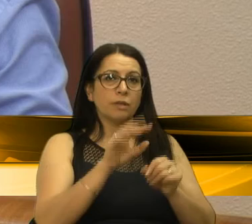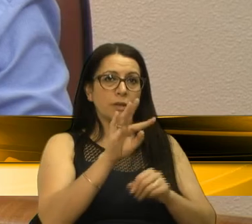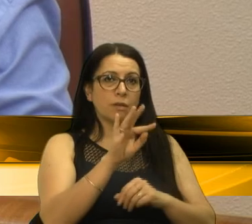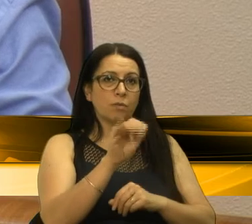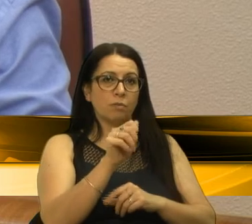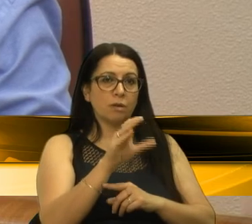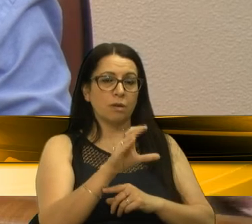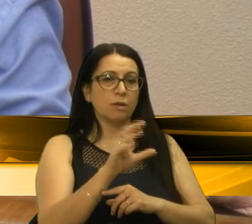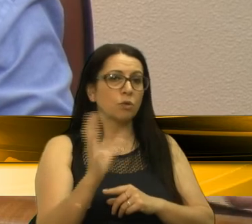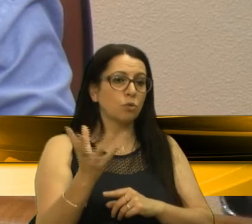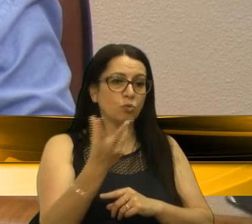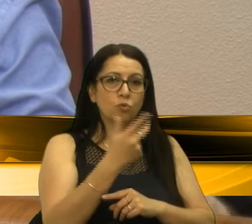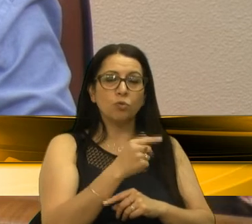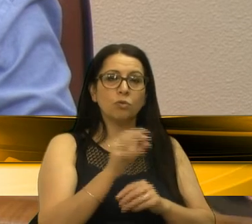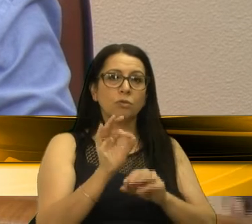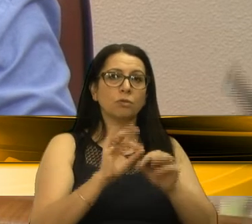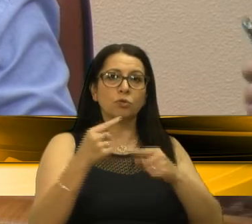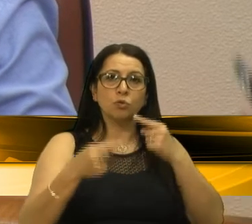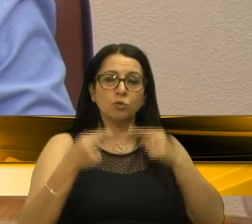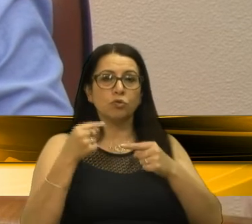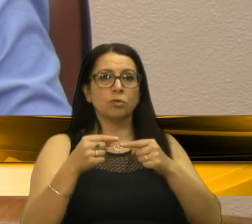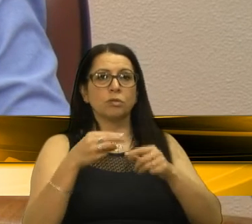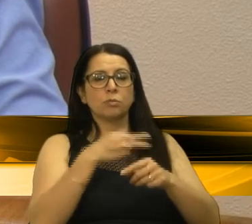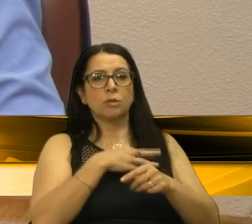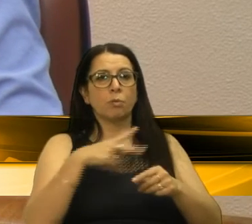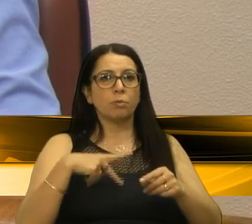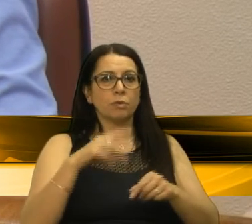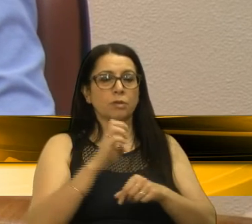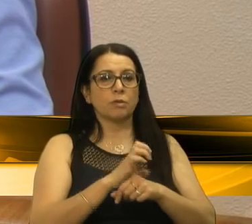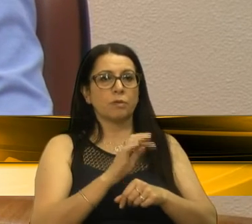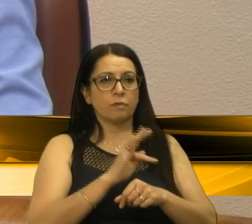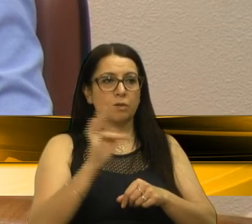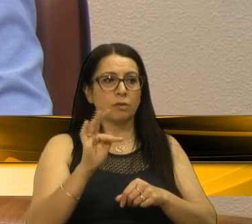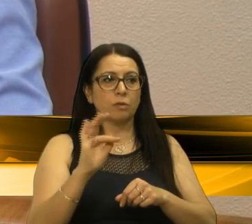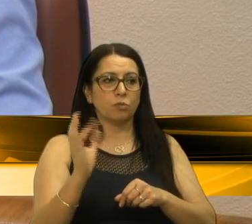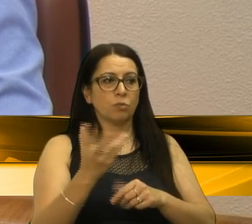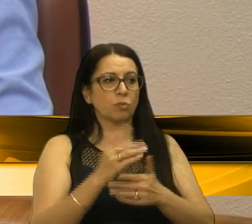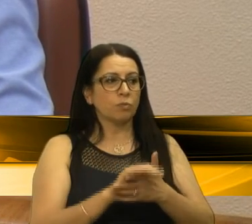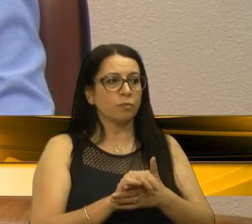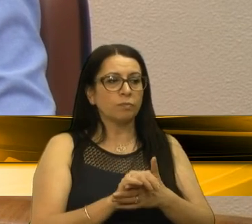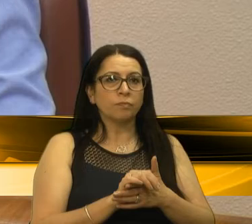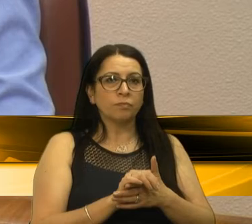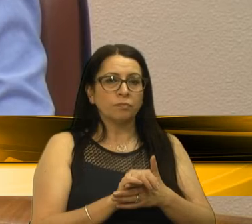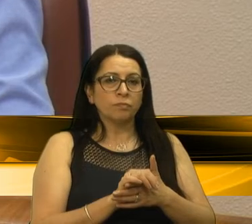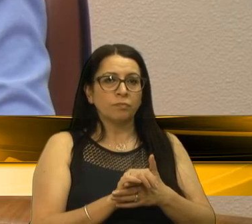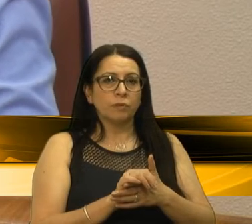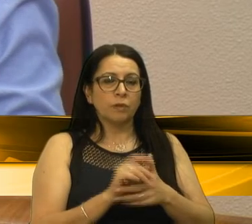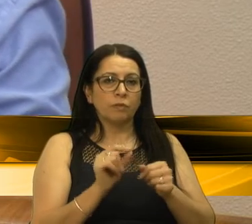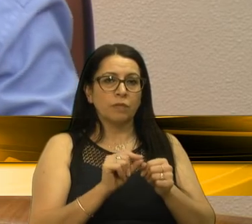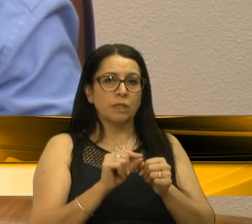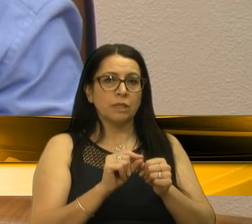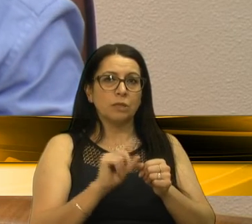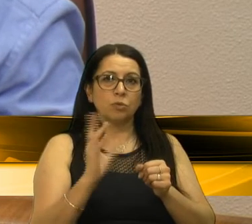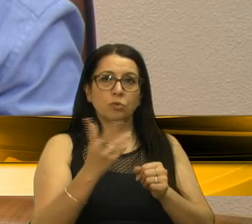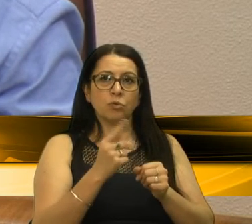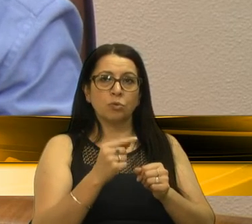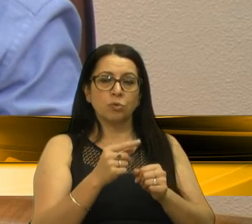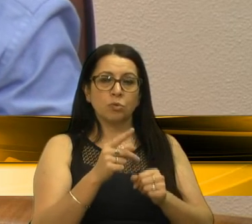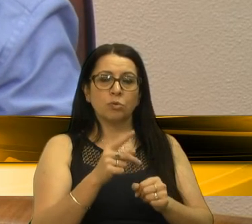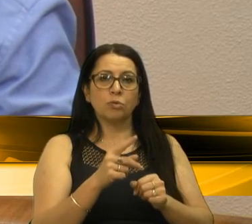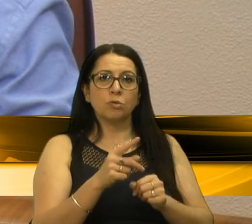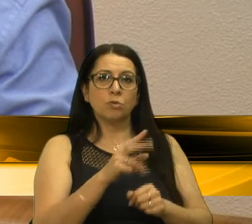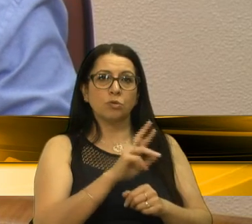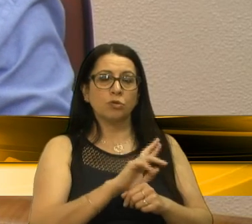todos amplamente discutidos com o Ministério Público Estadual e Federal, o que fez com que os senhores promotores se